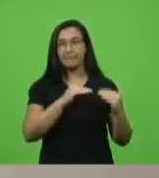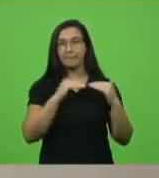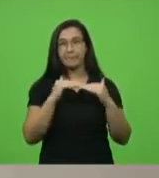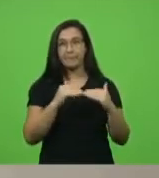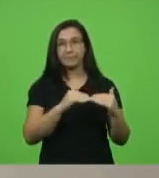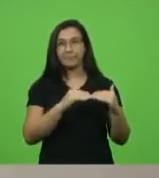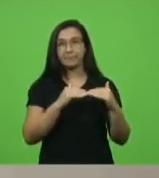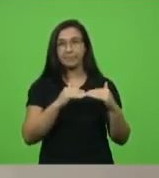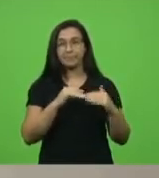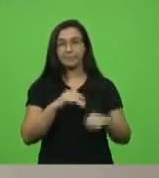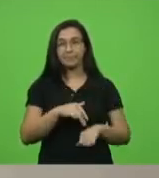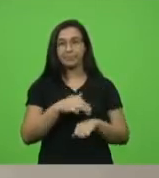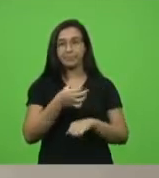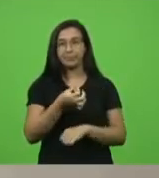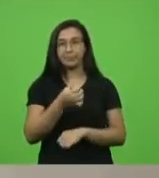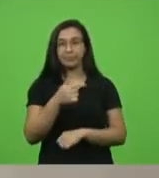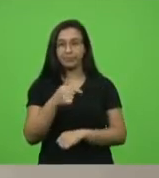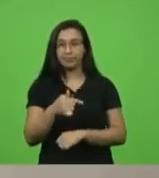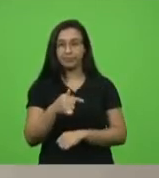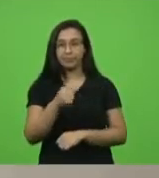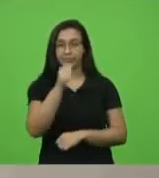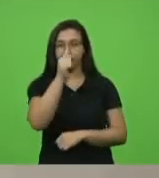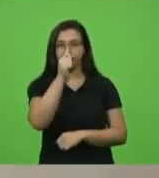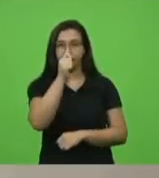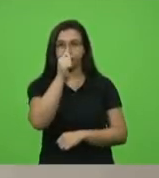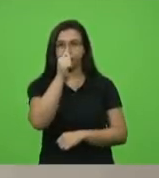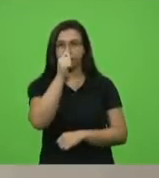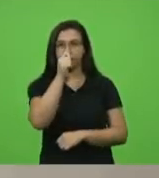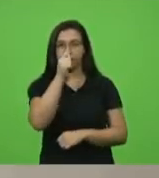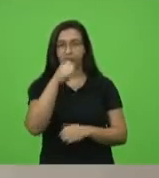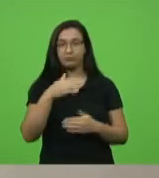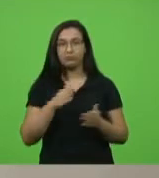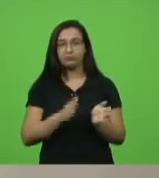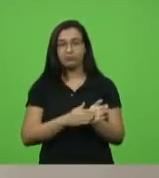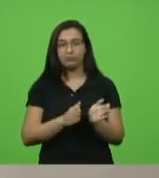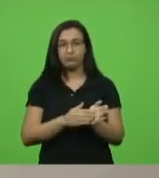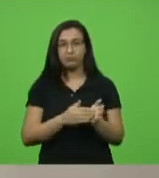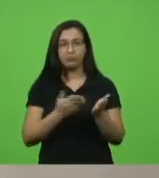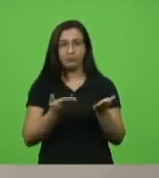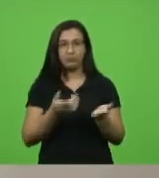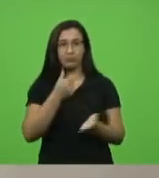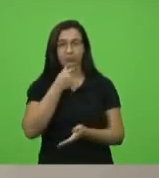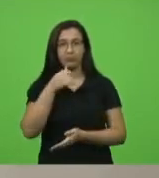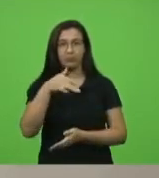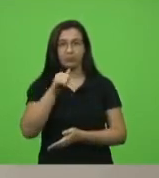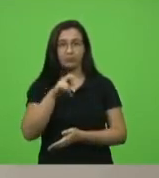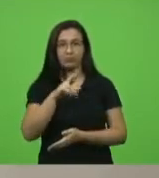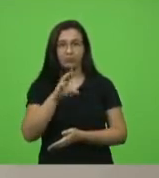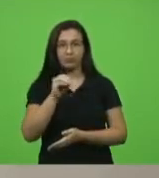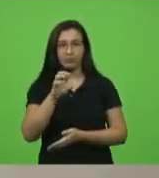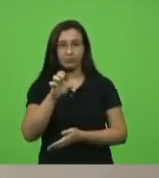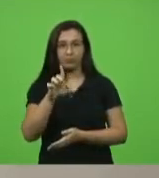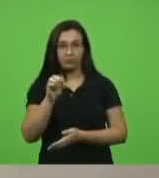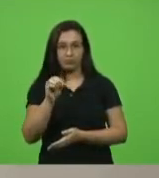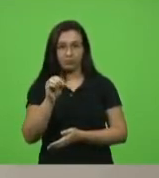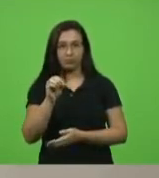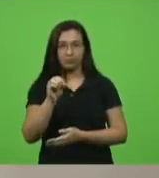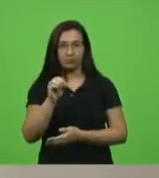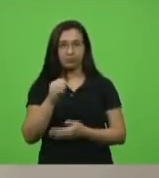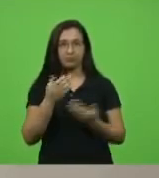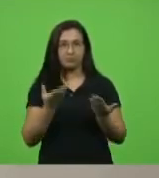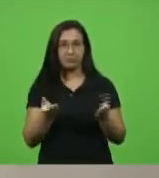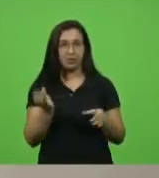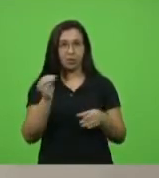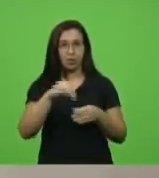unanimidade, moção 67, autor, deputado João Amin. Manifestando aplauso ao senhor Marcelo Farina, por integrar o ranking dos